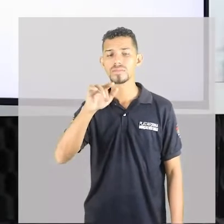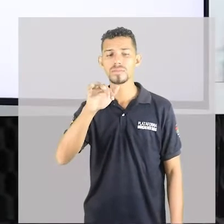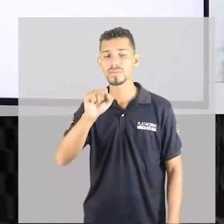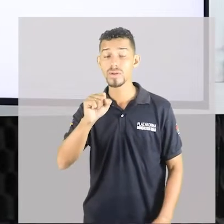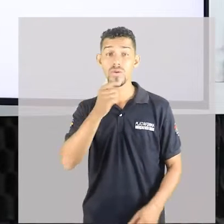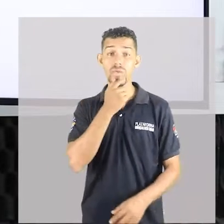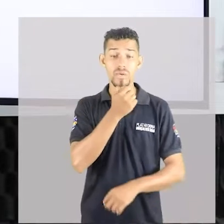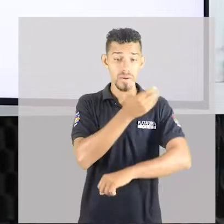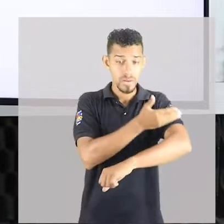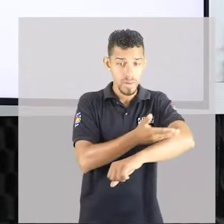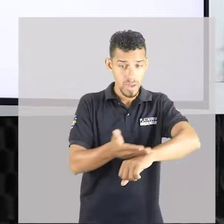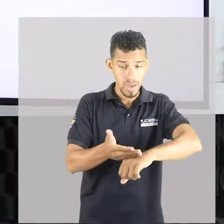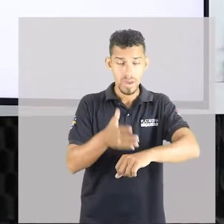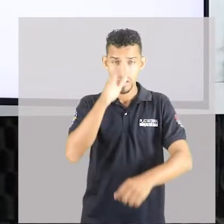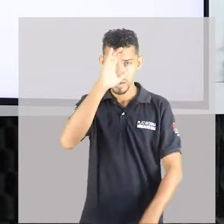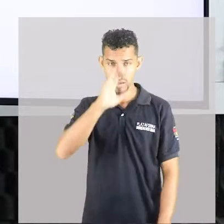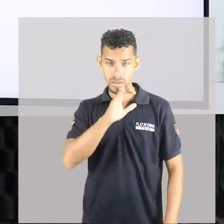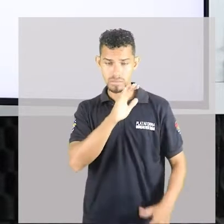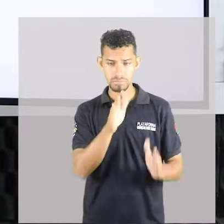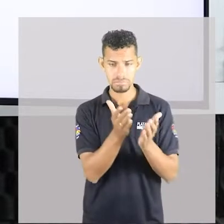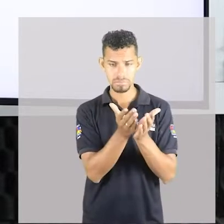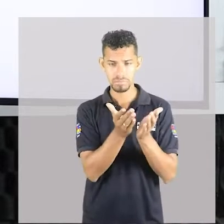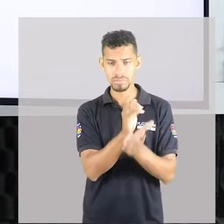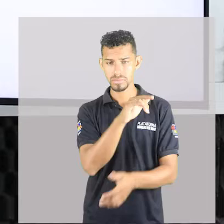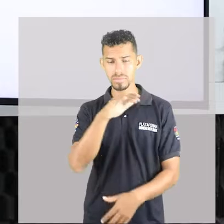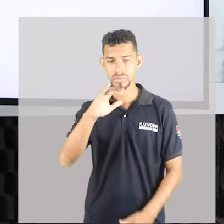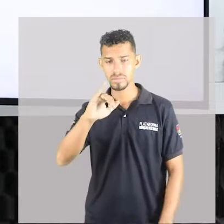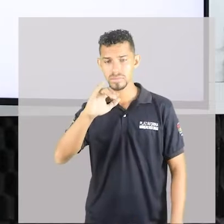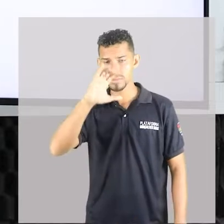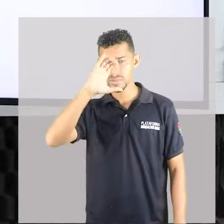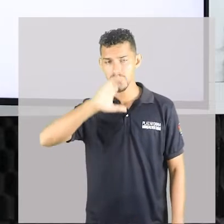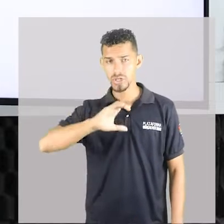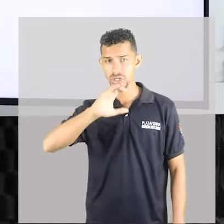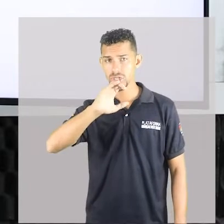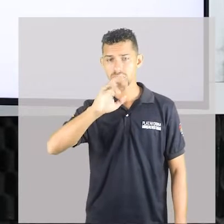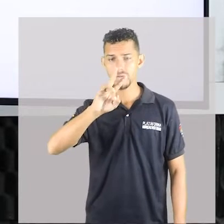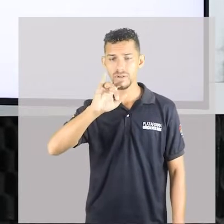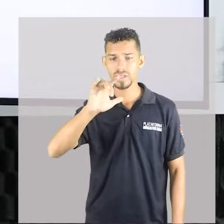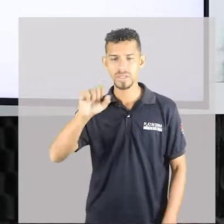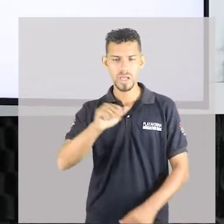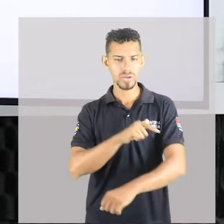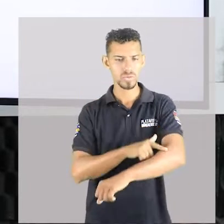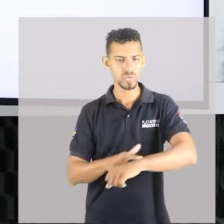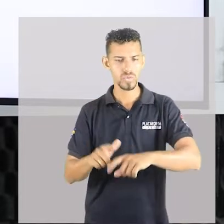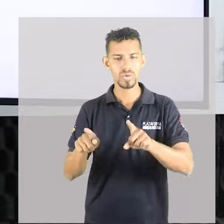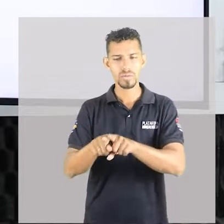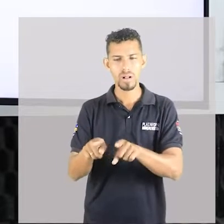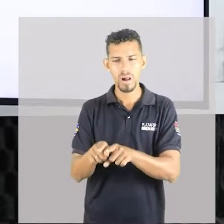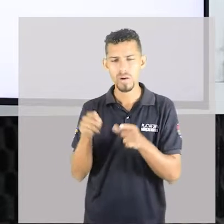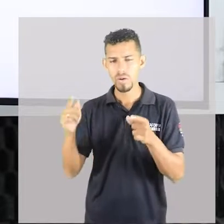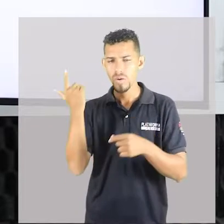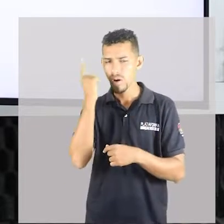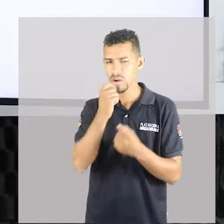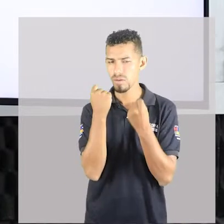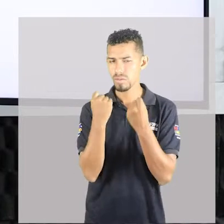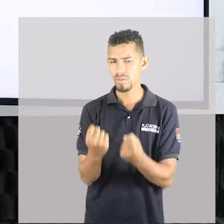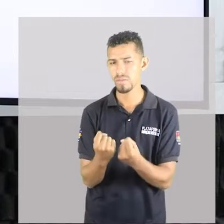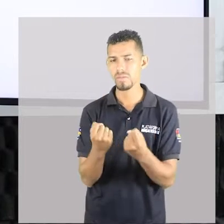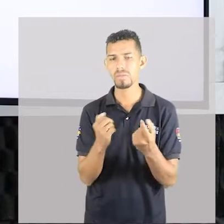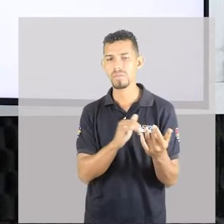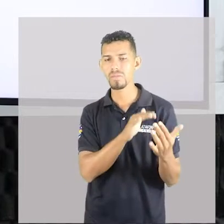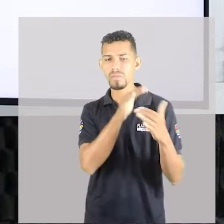cristão e civilizado, assumir o fardo, que é um dever penoso, de levar o desenvolvimento para os